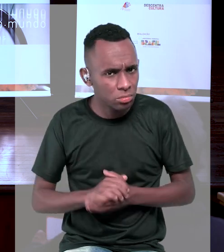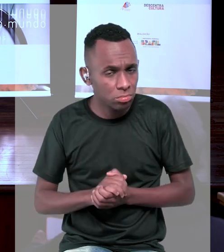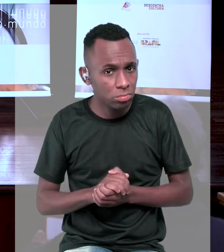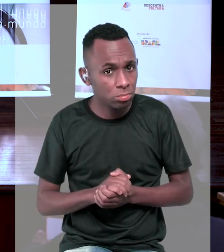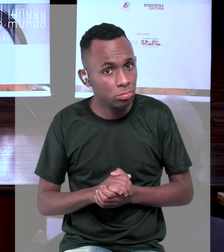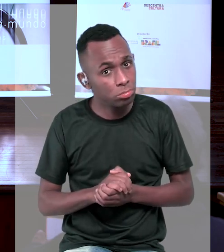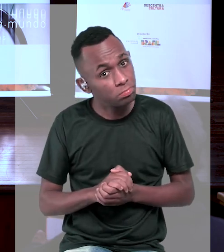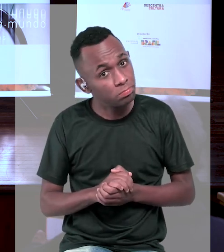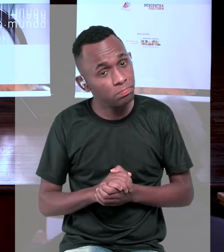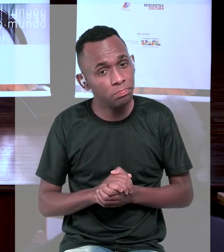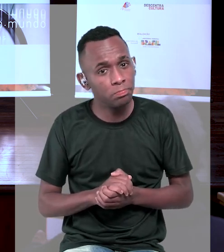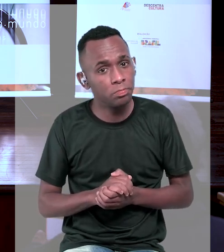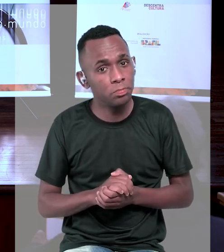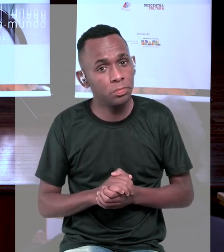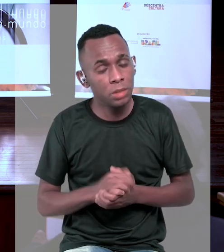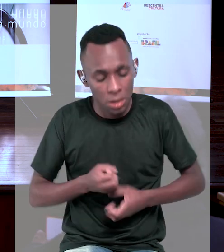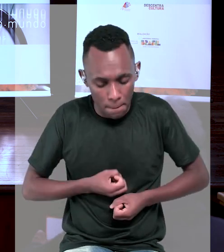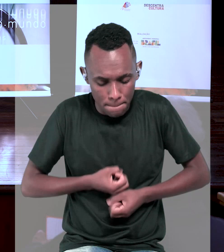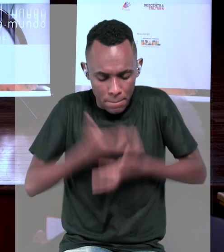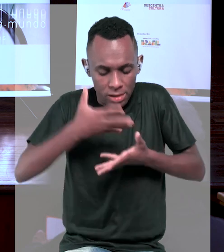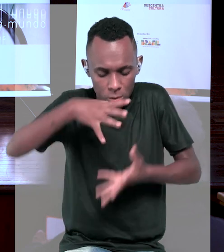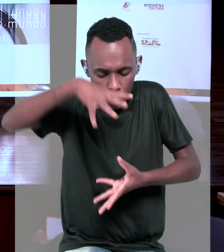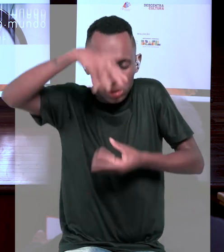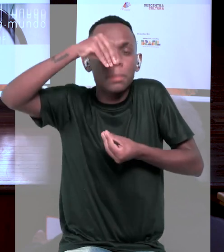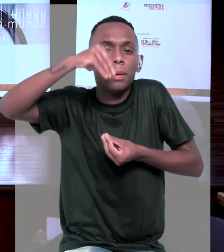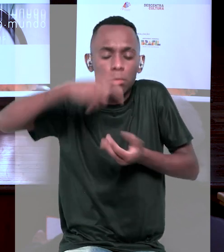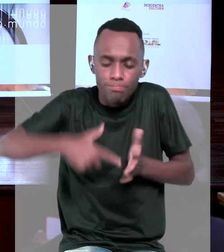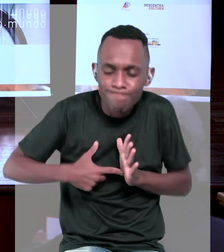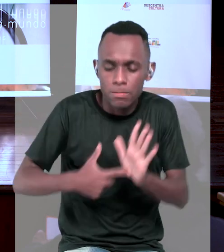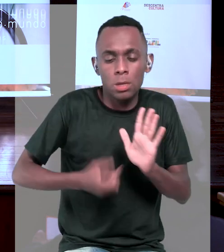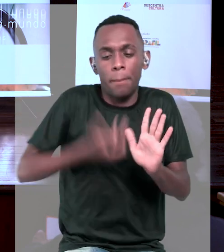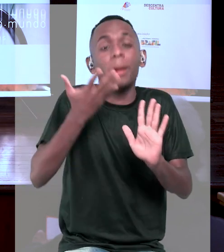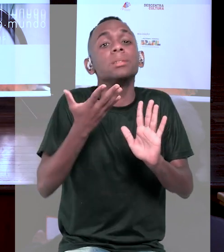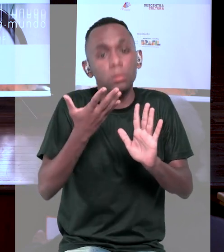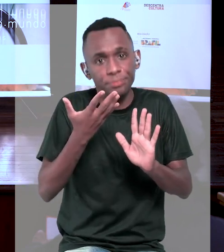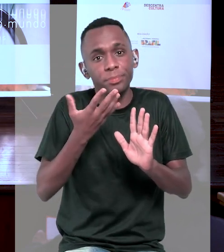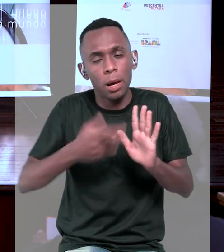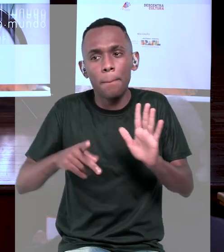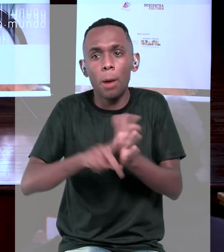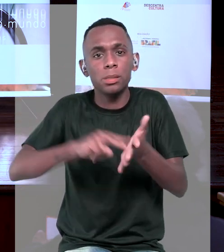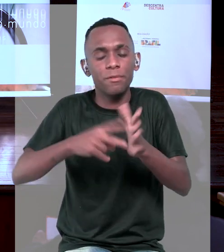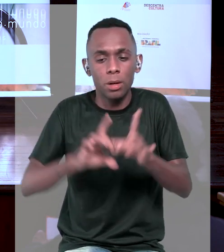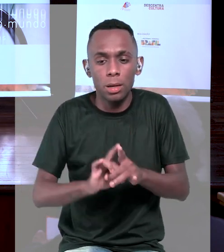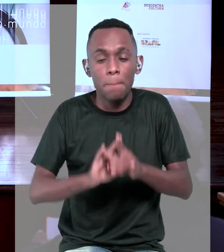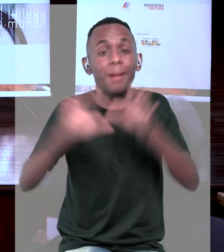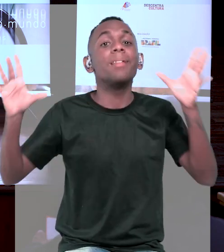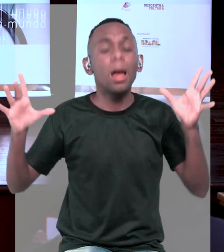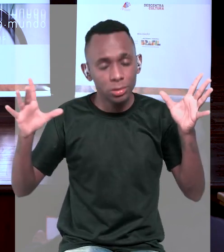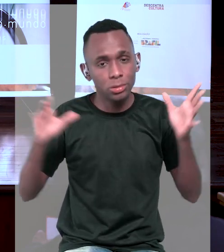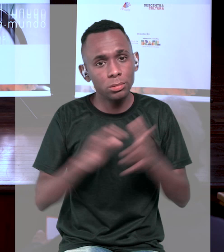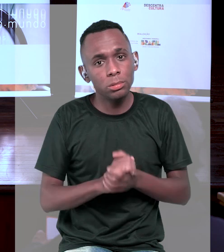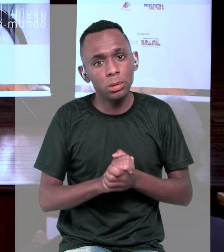como expressão do espírito, como expressão de liberdade radical? Ela ainda é